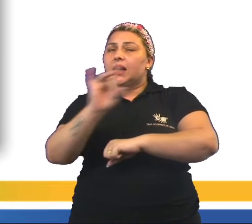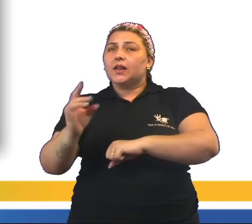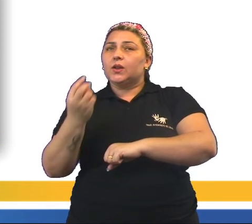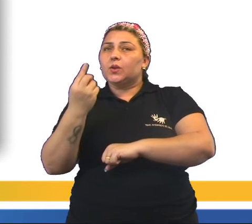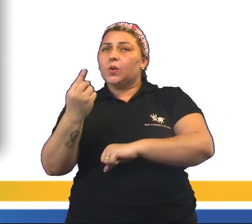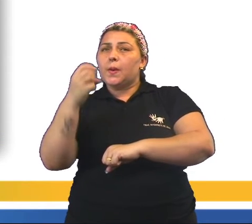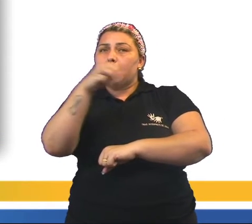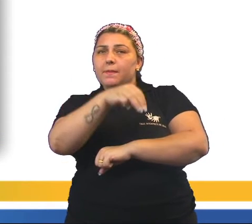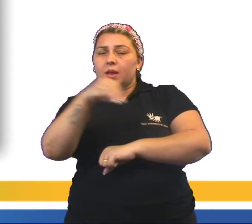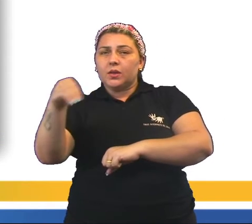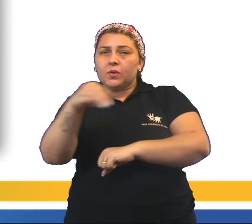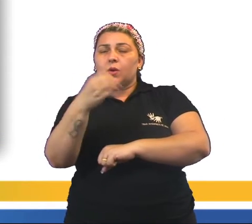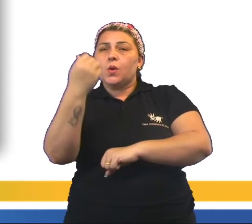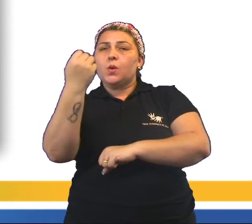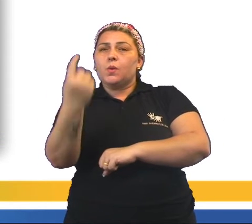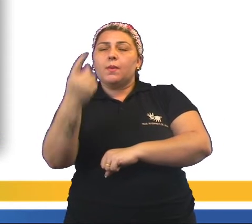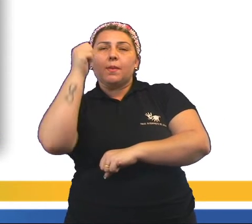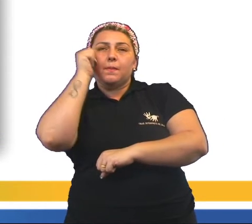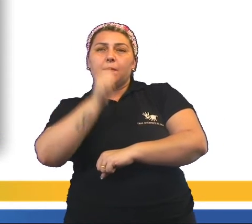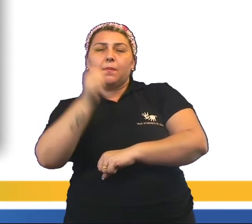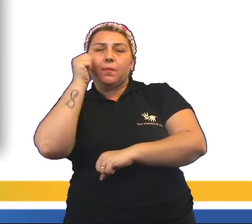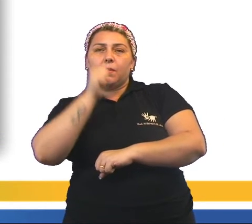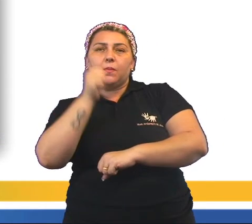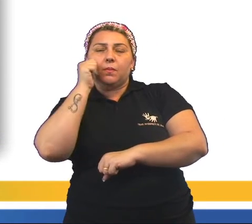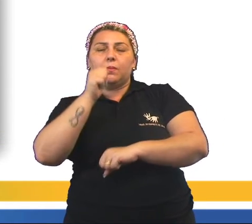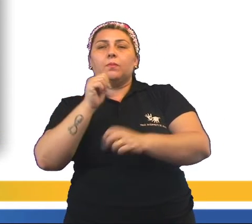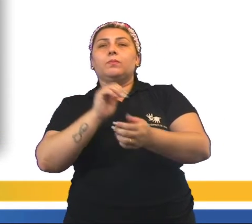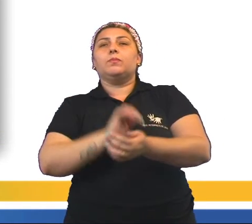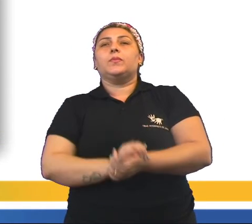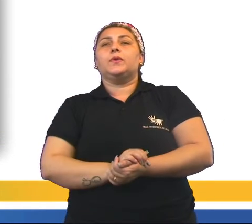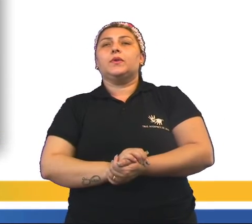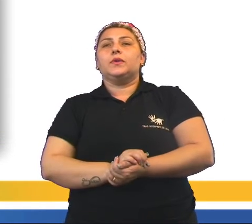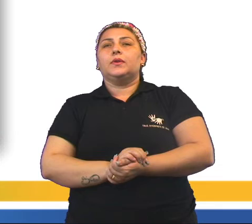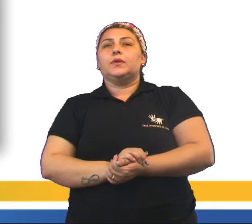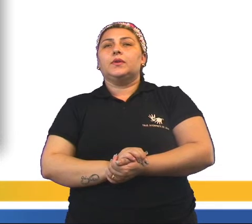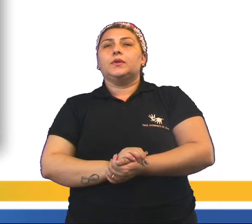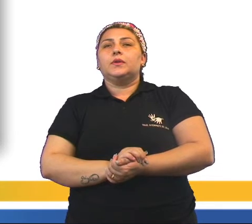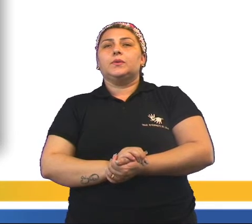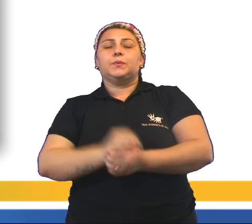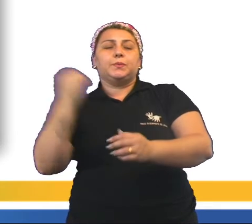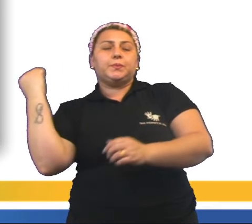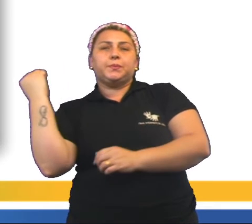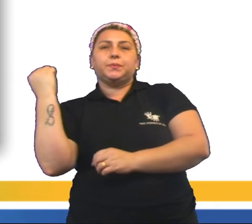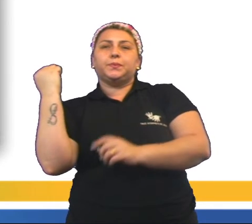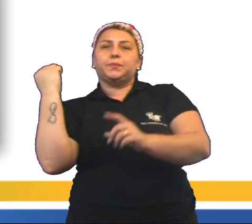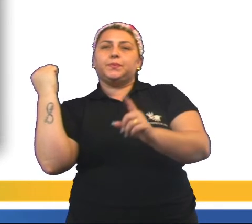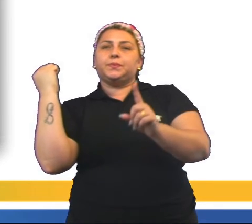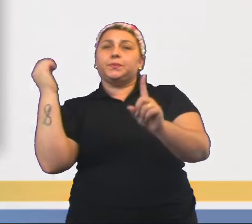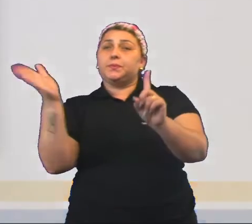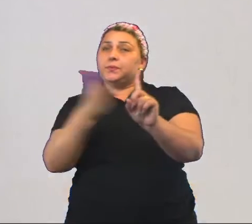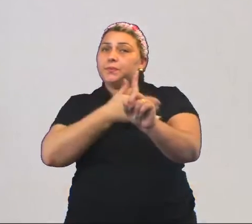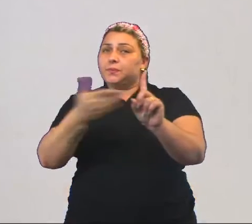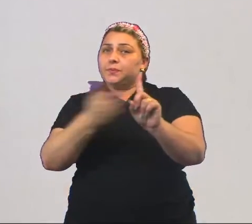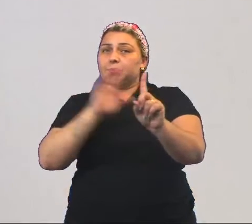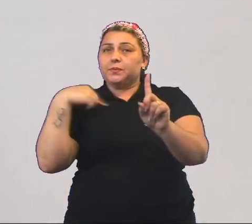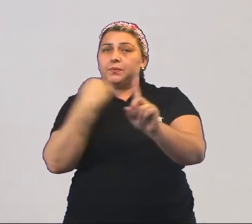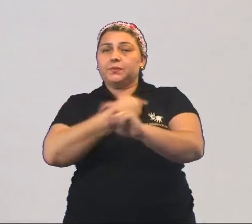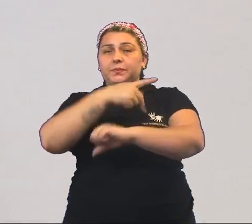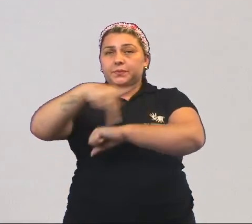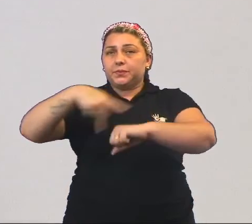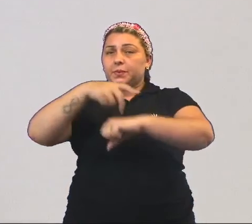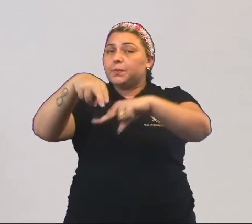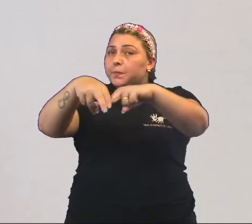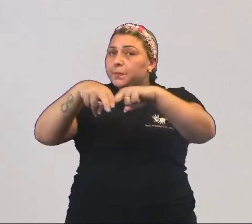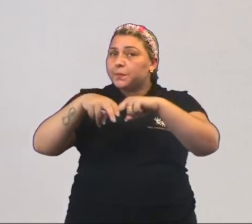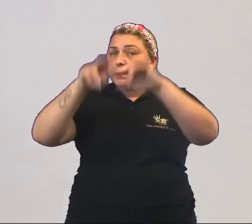cada 2 minutos uma mulher, ela simplesmente é agredida no nosso país. Por isso